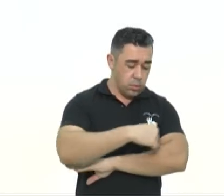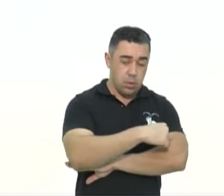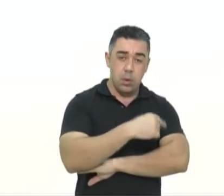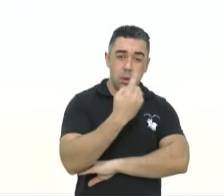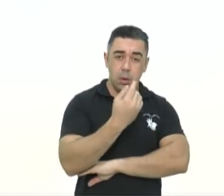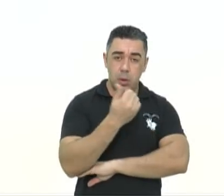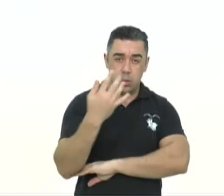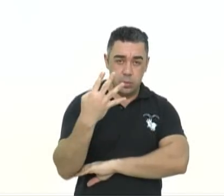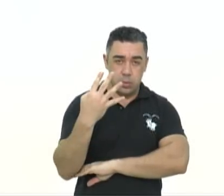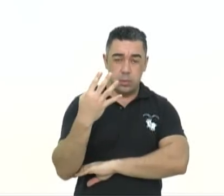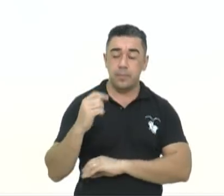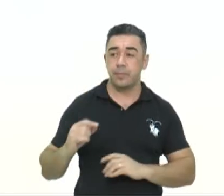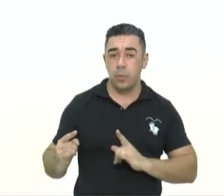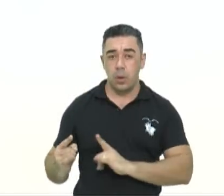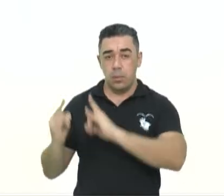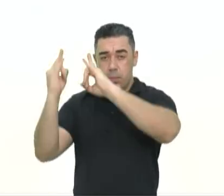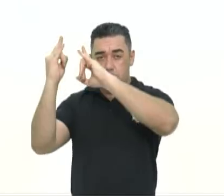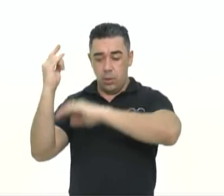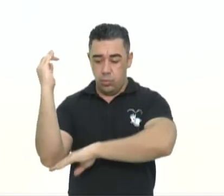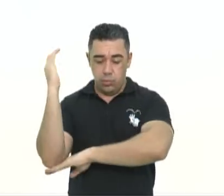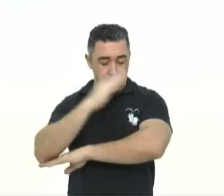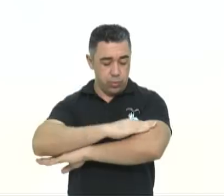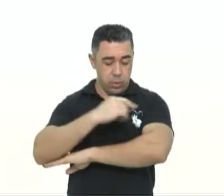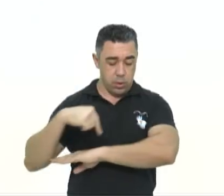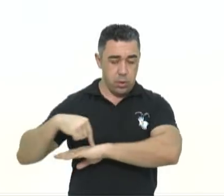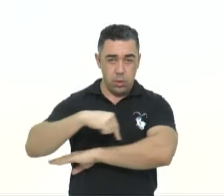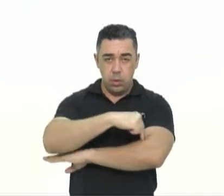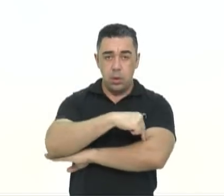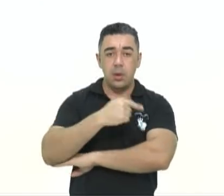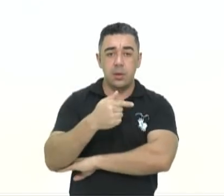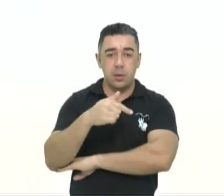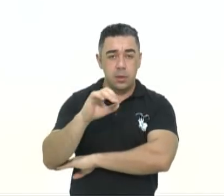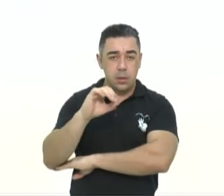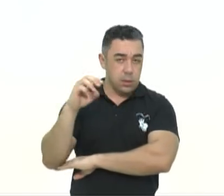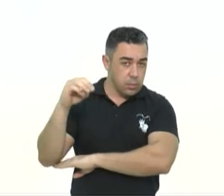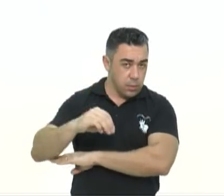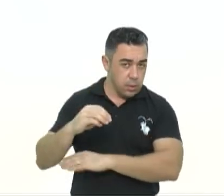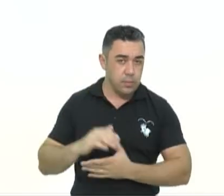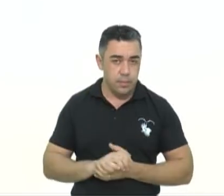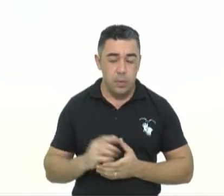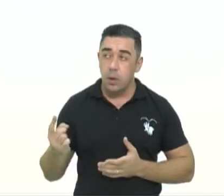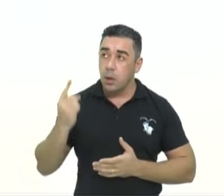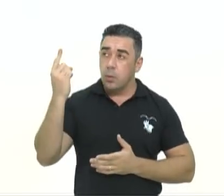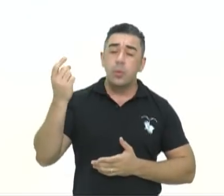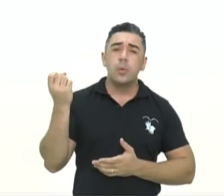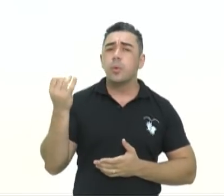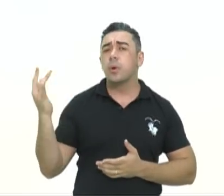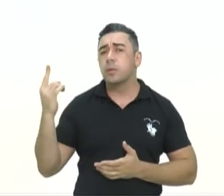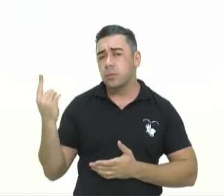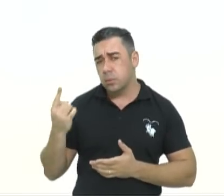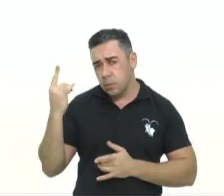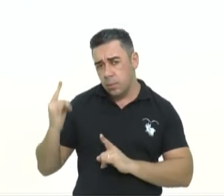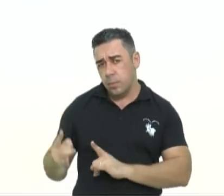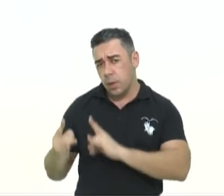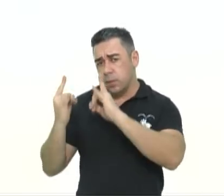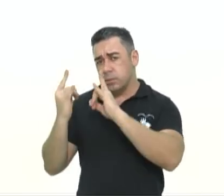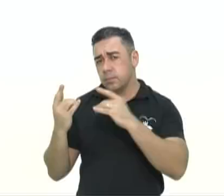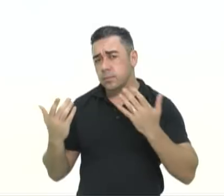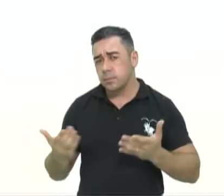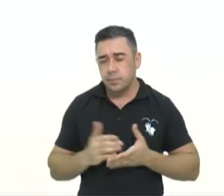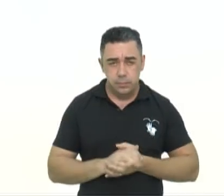metros. E do edifício, 70 metros. Assim, a altura do edifício em metros